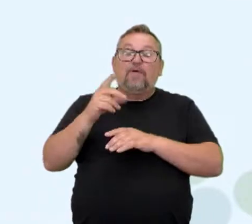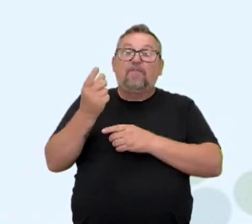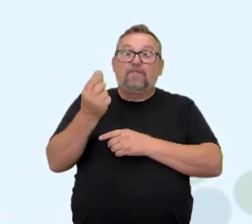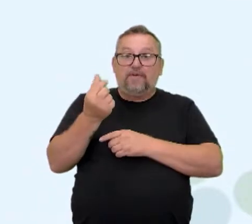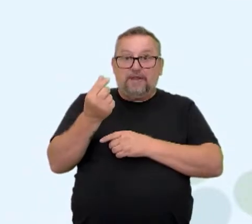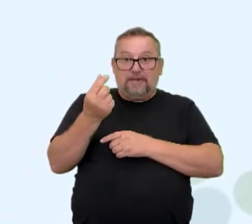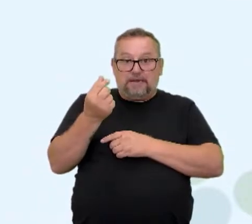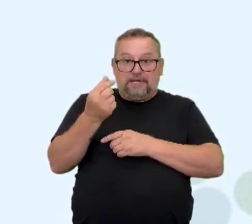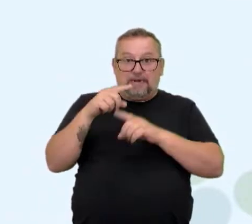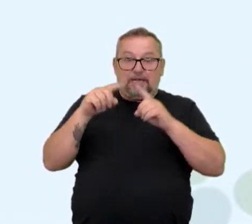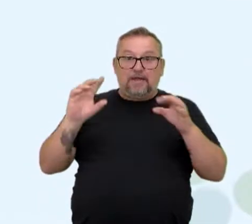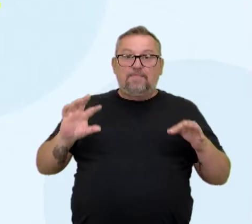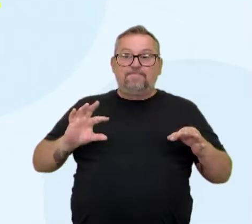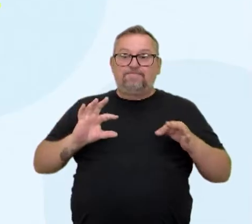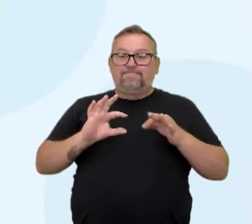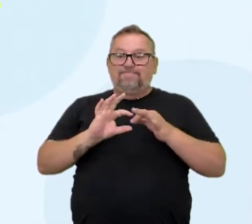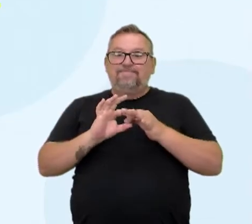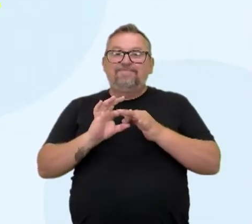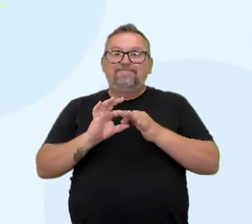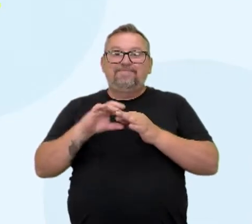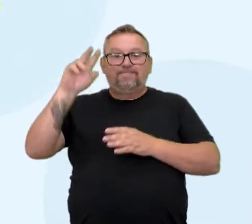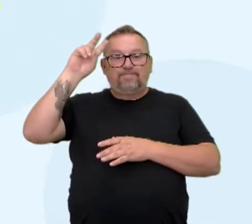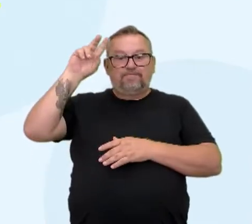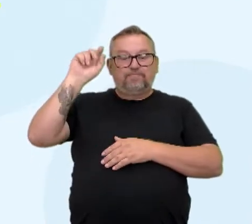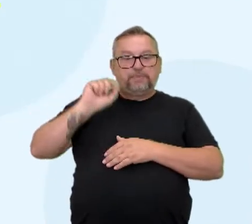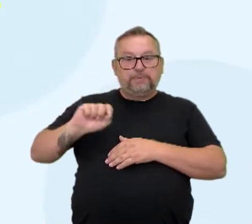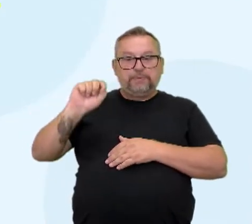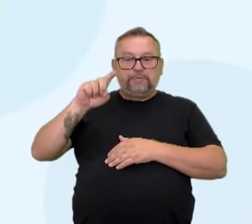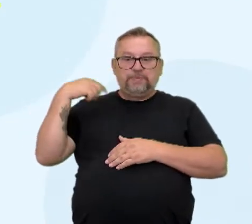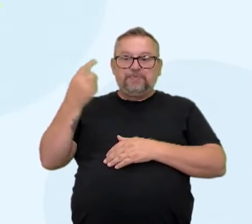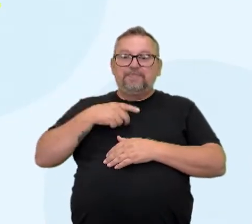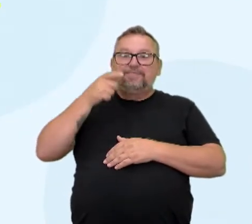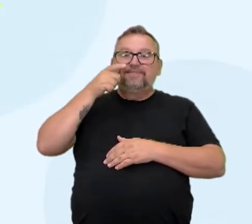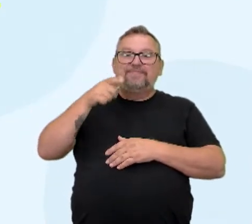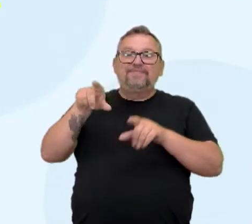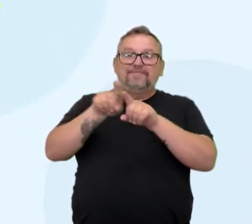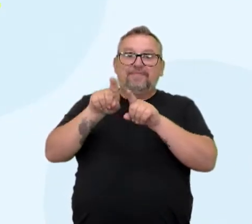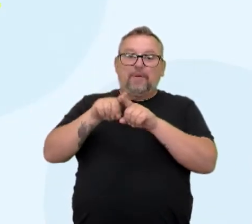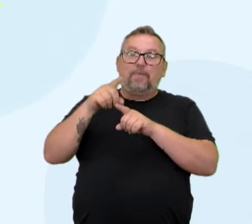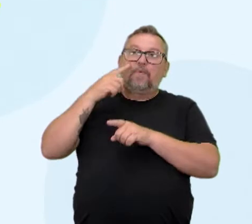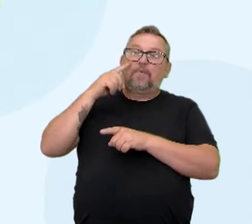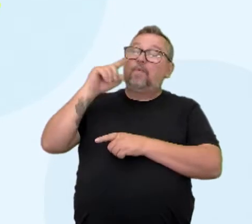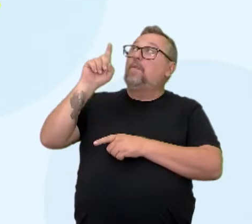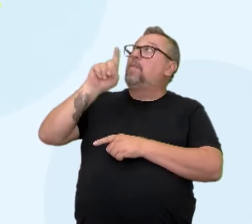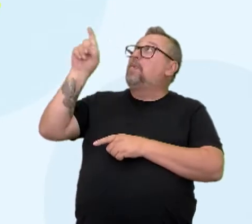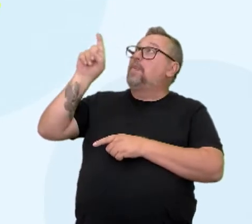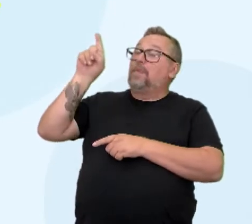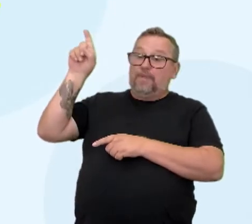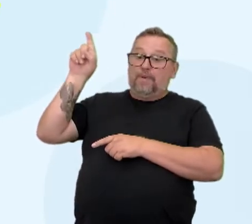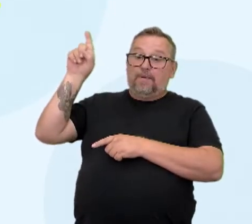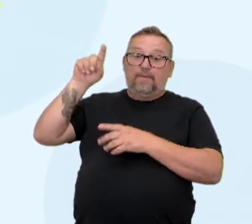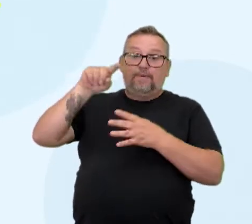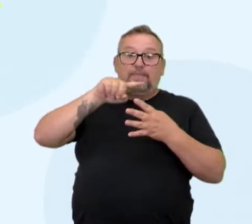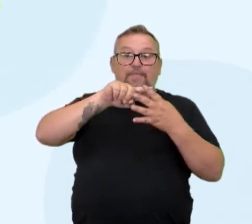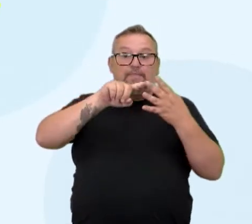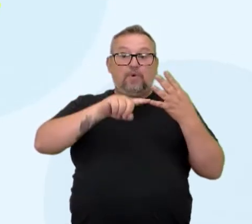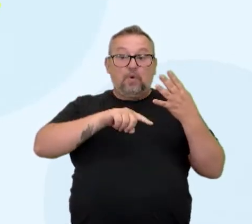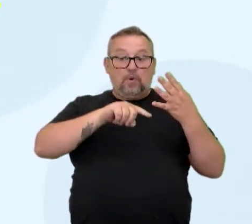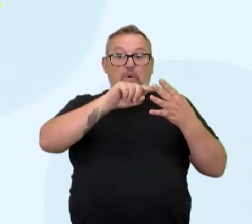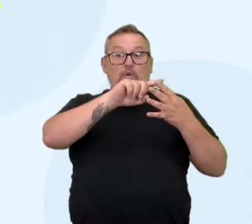Financeira em Conexão. Só lembrando, né, como eu sempre lembro em toda aula, a gente tem 4 componentes